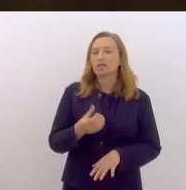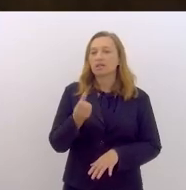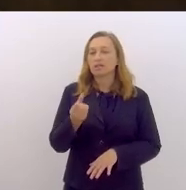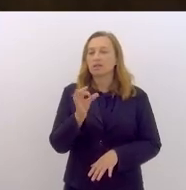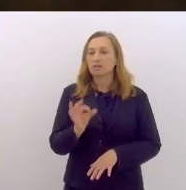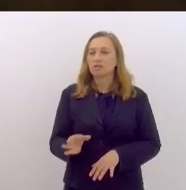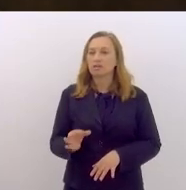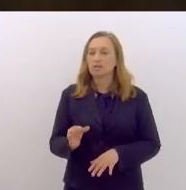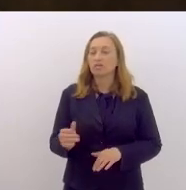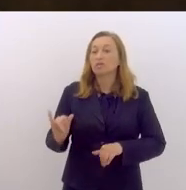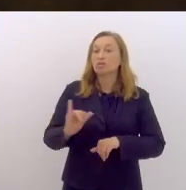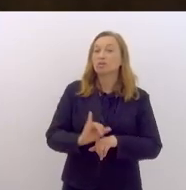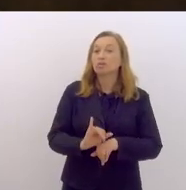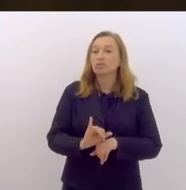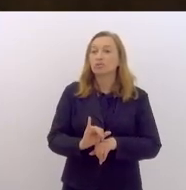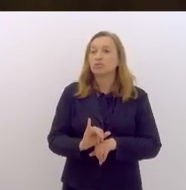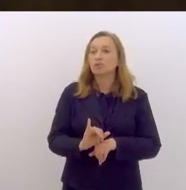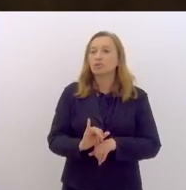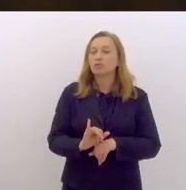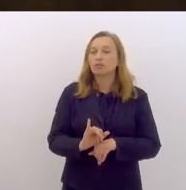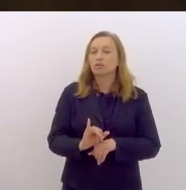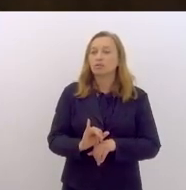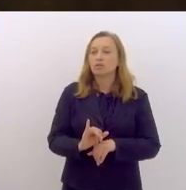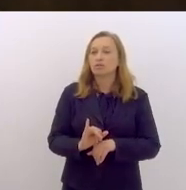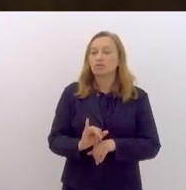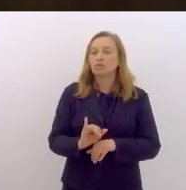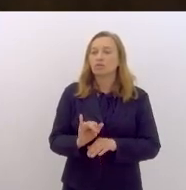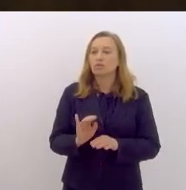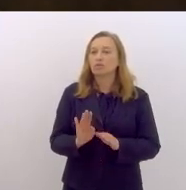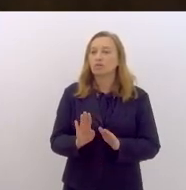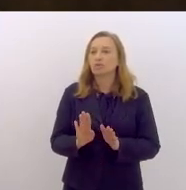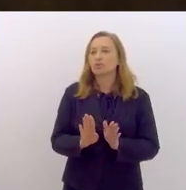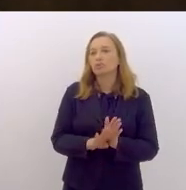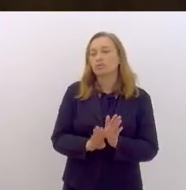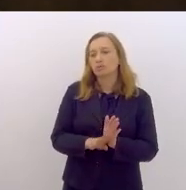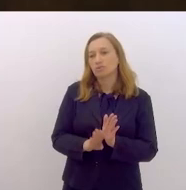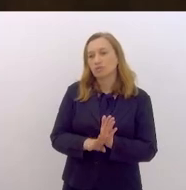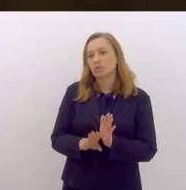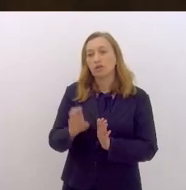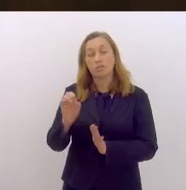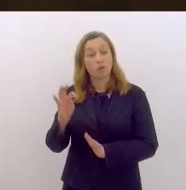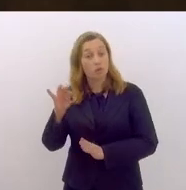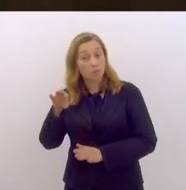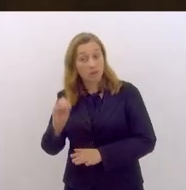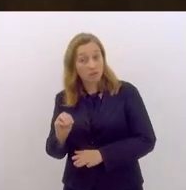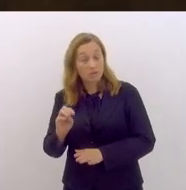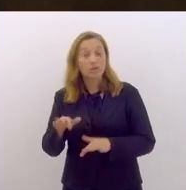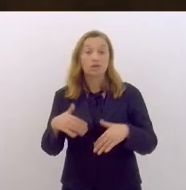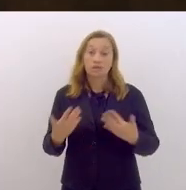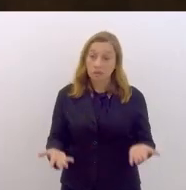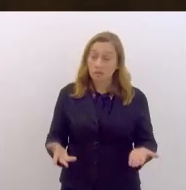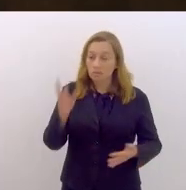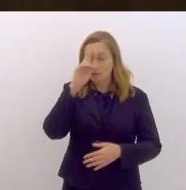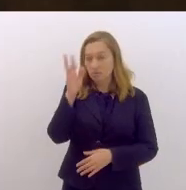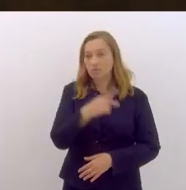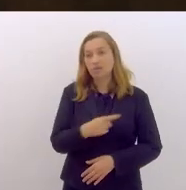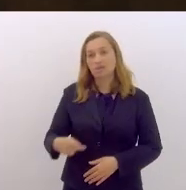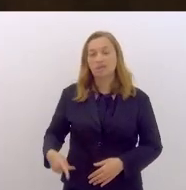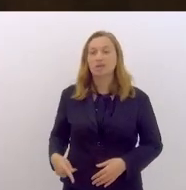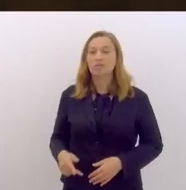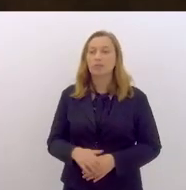6% sobre custas e emolumentos. Então, por via de consequência, senhor